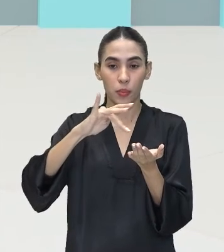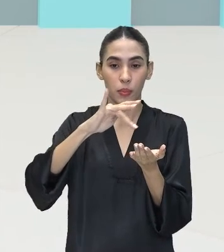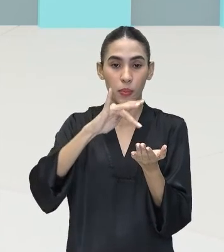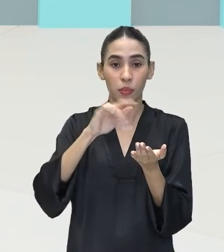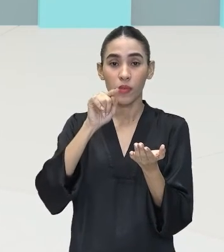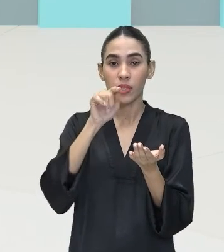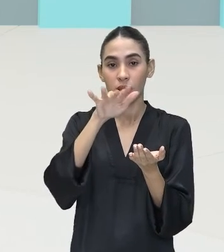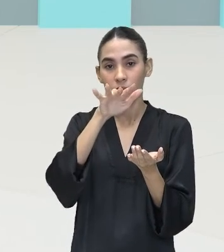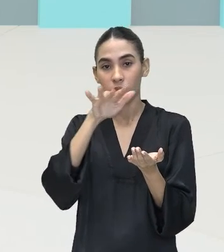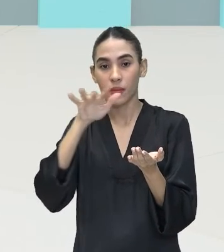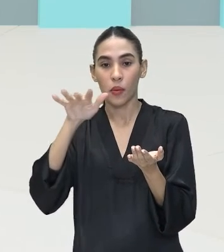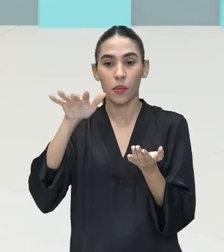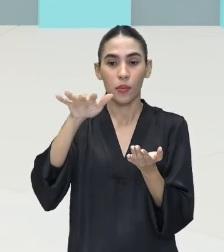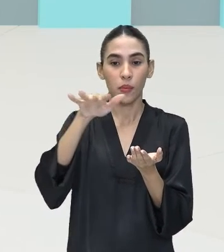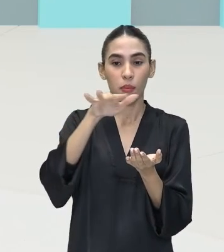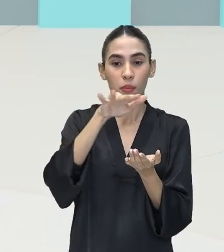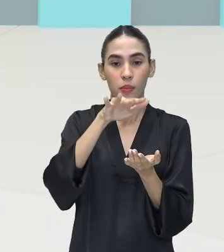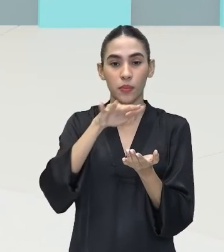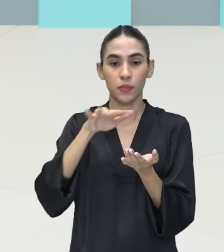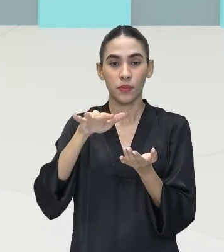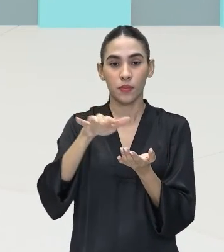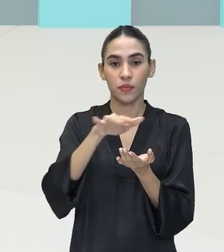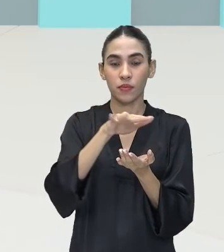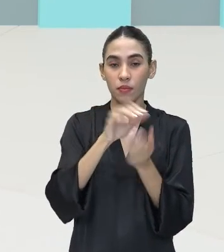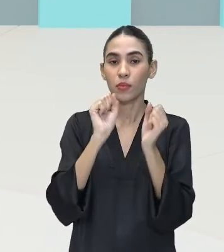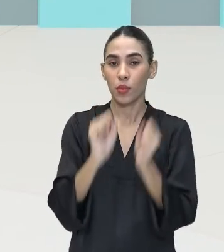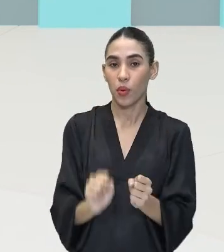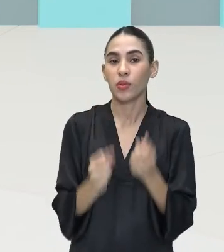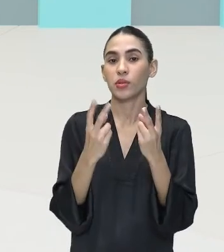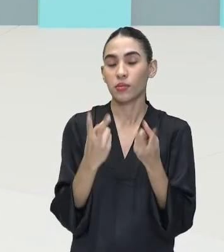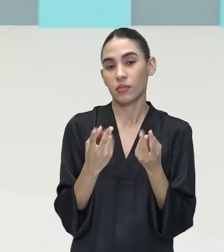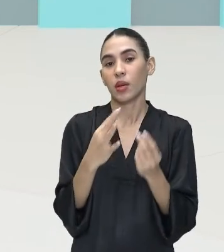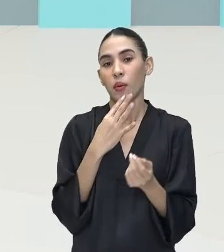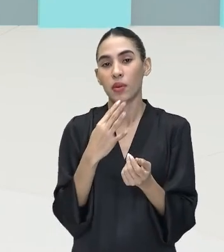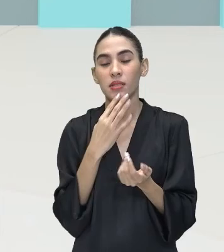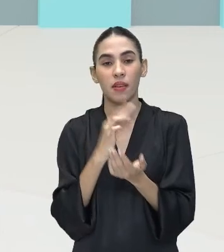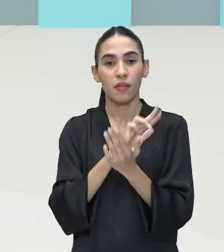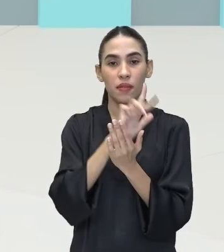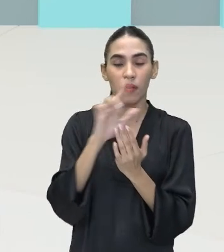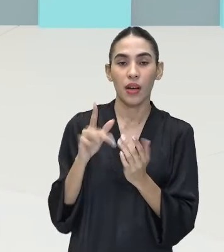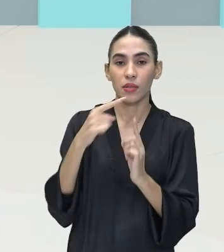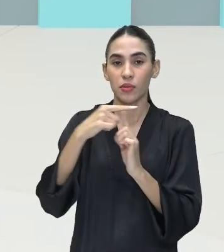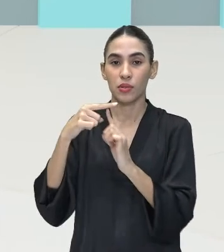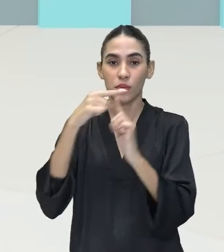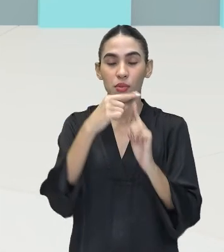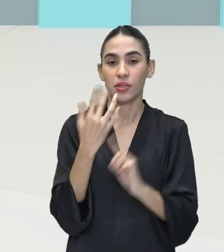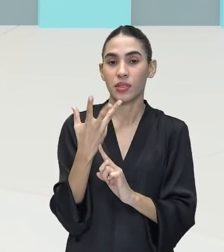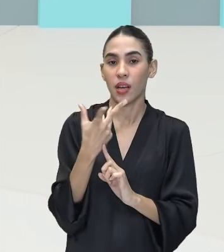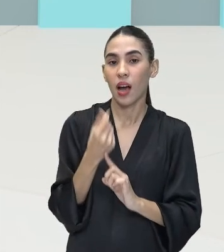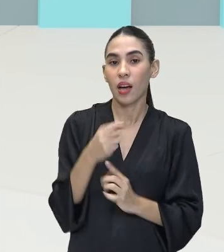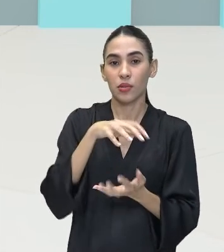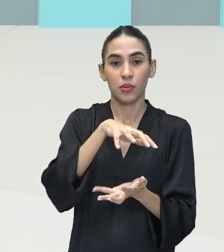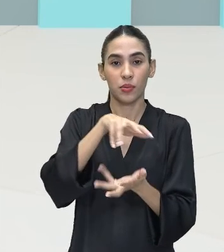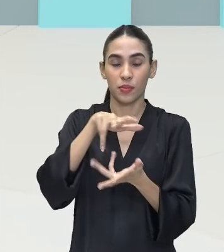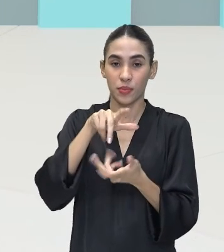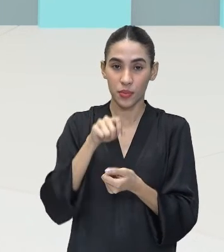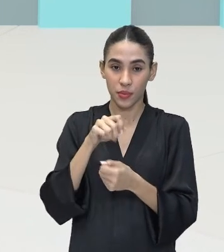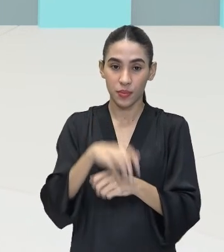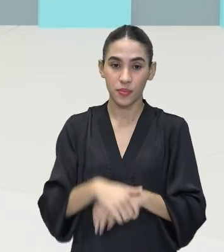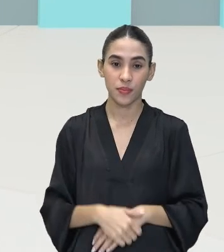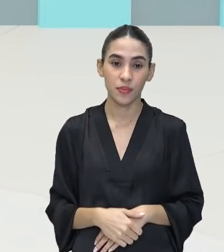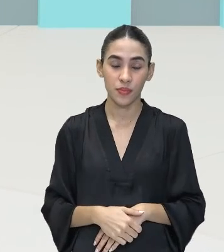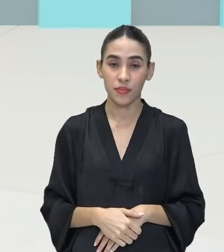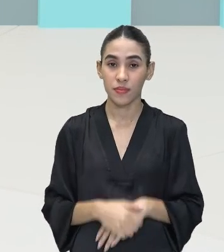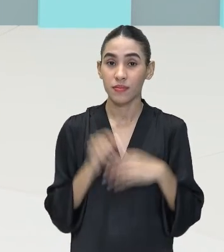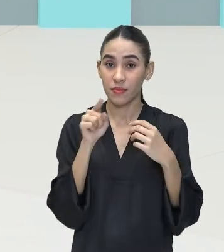visitar, dar a volta aqui, conhecer diferentes obras de arte do mundo inteiro. Viu